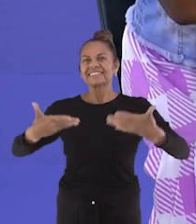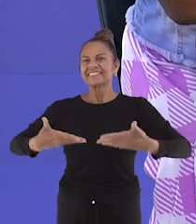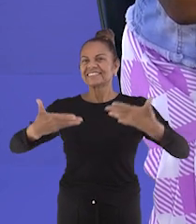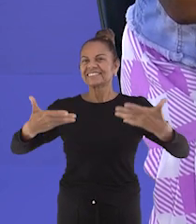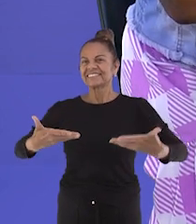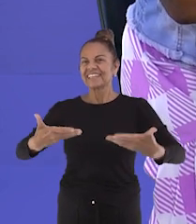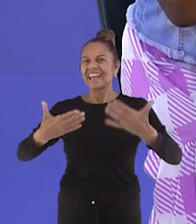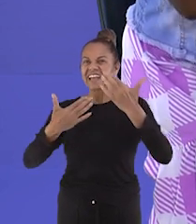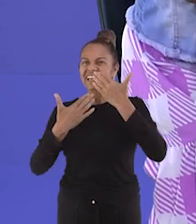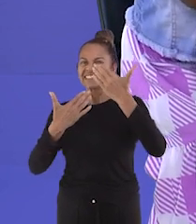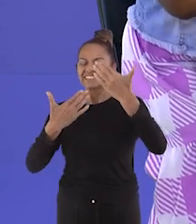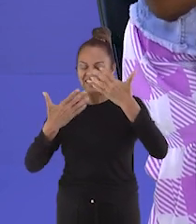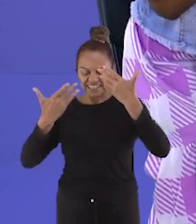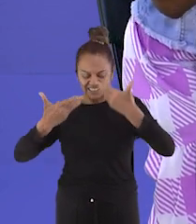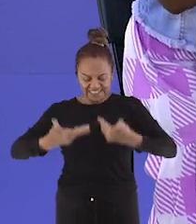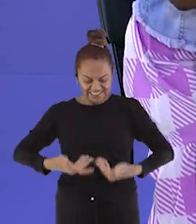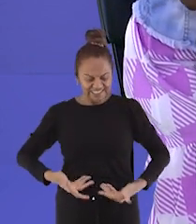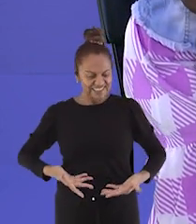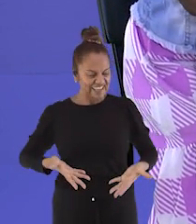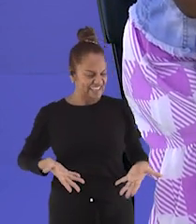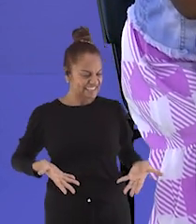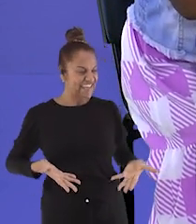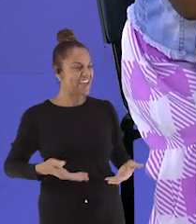gratidão. E essa...